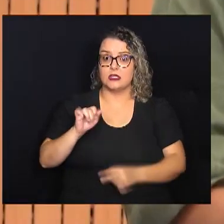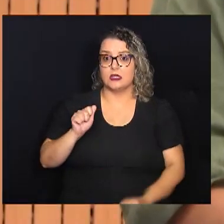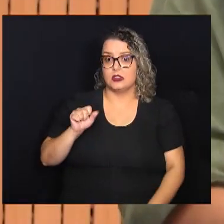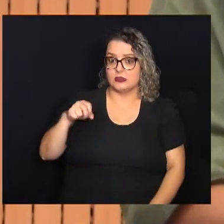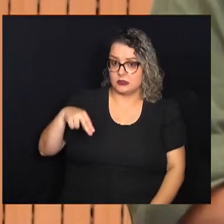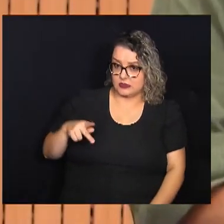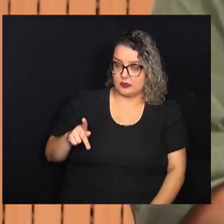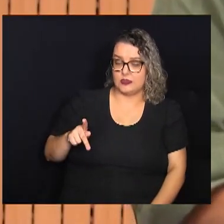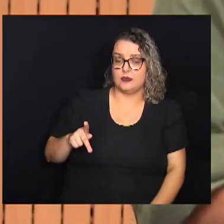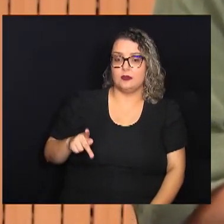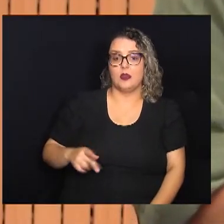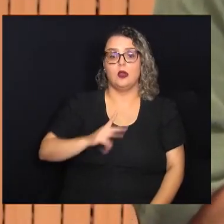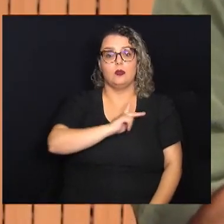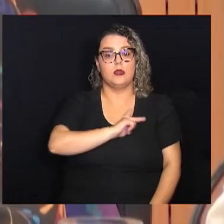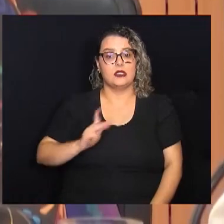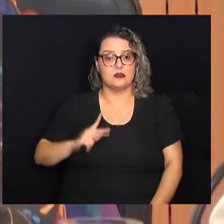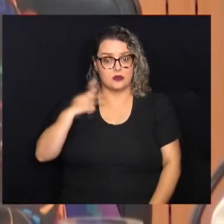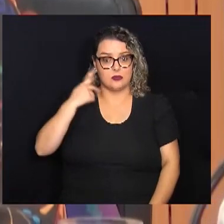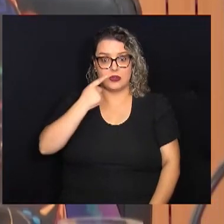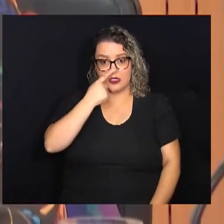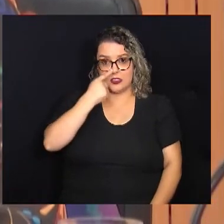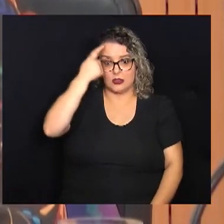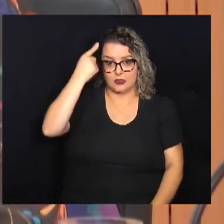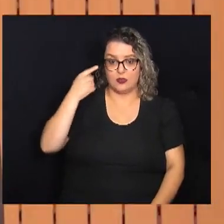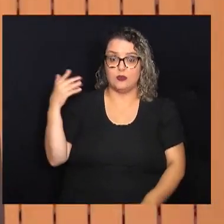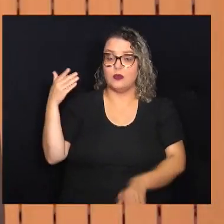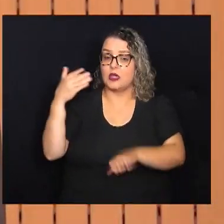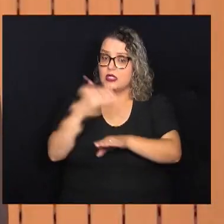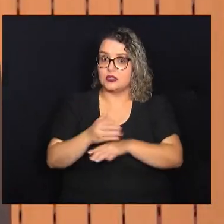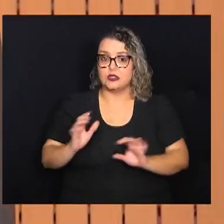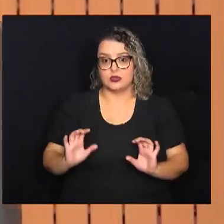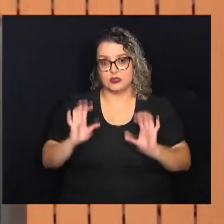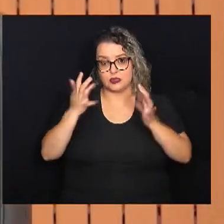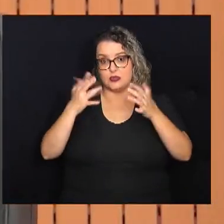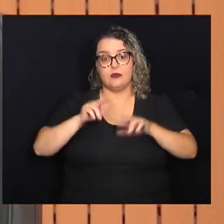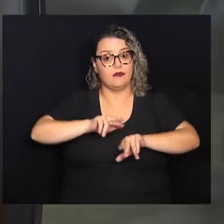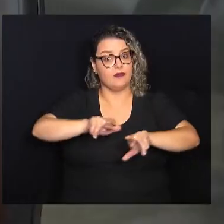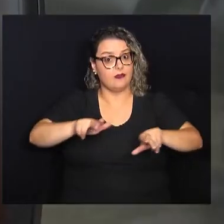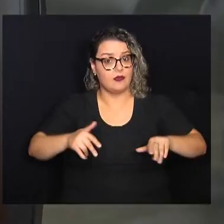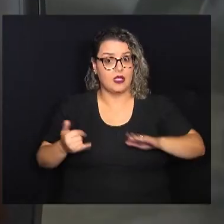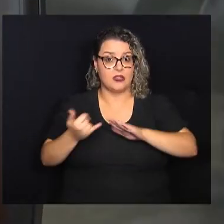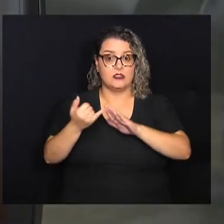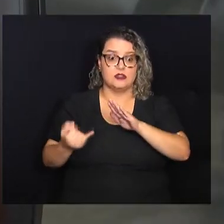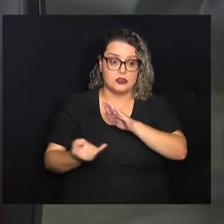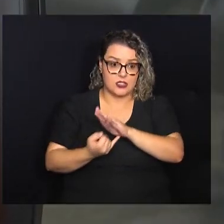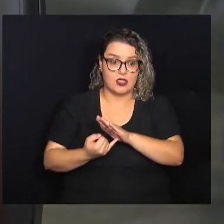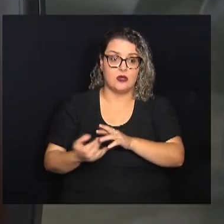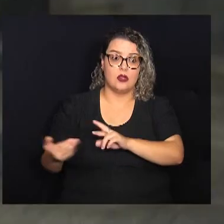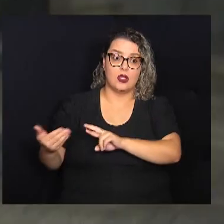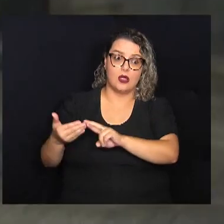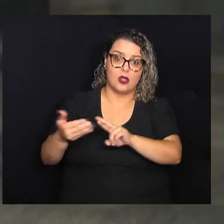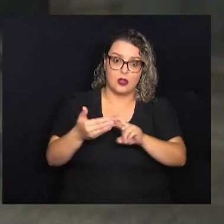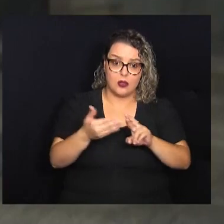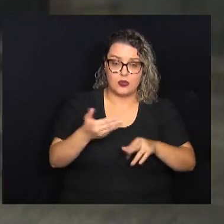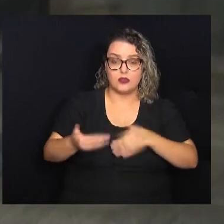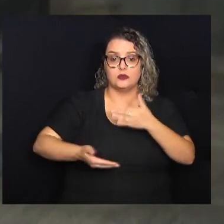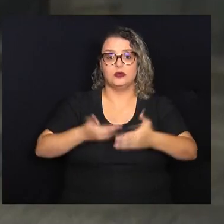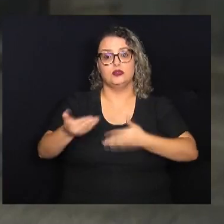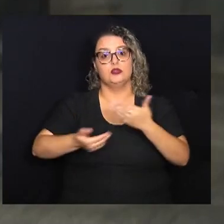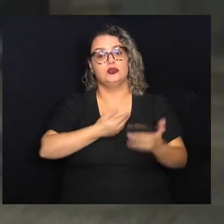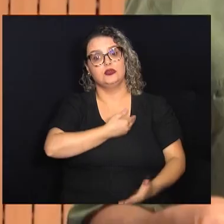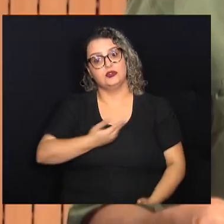presidida pela vereadora Paola Miguel. Participaram do evento diversas entidades representativas dos servidores